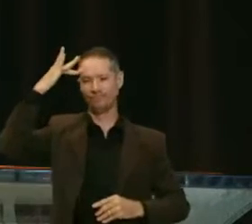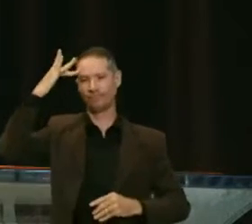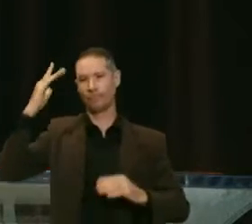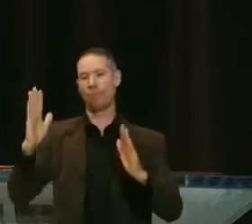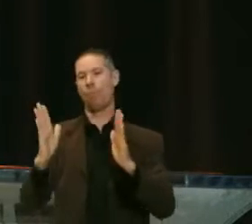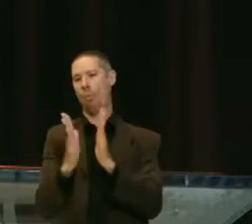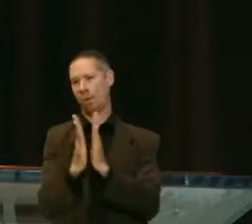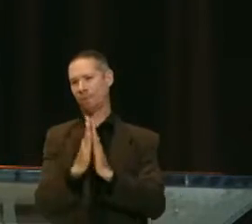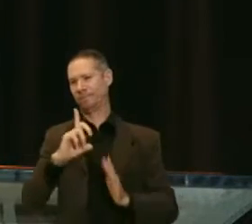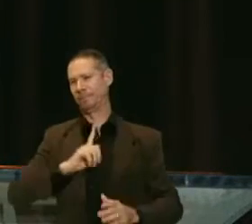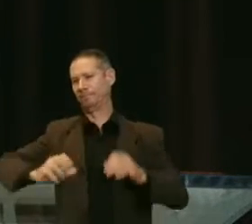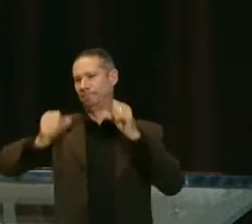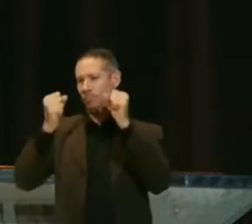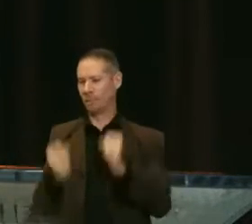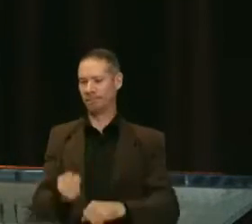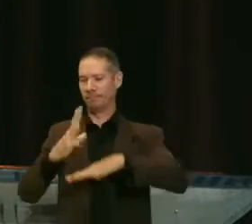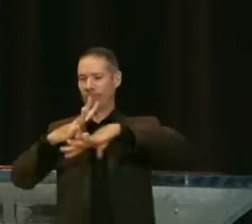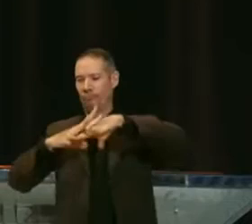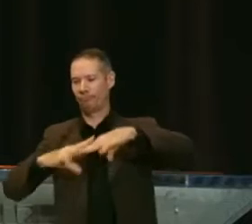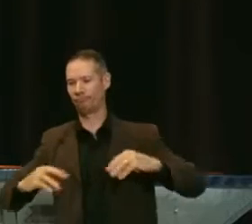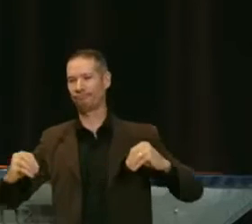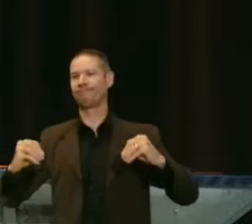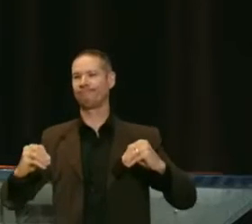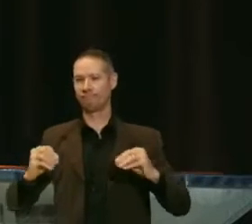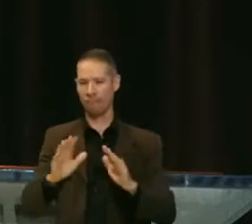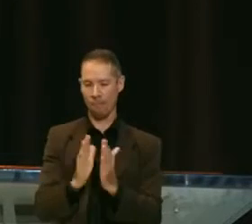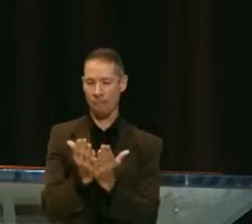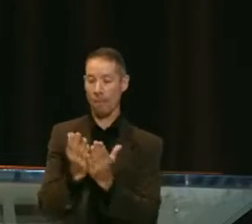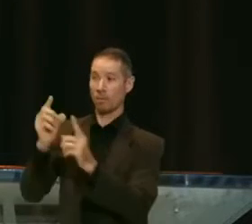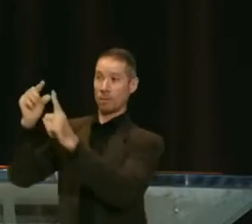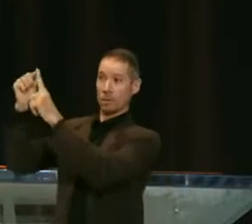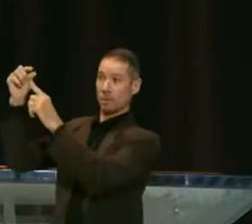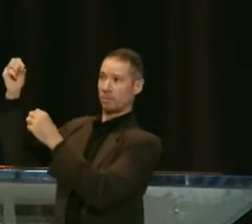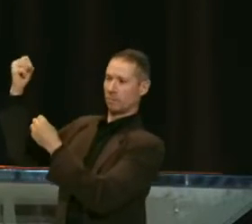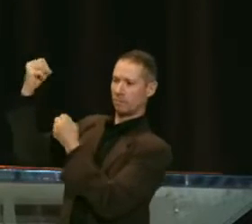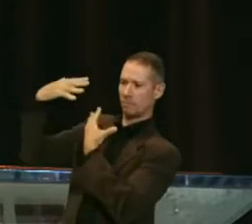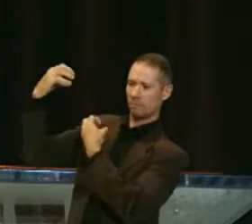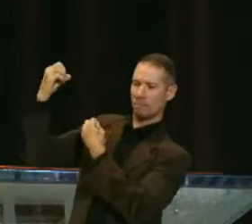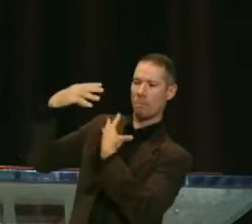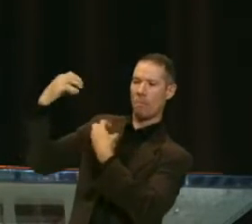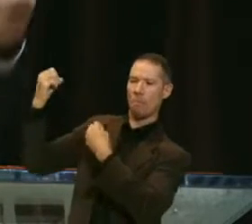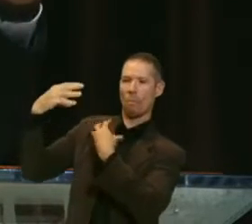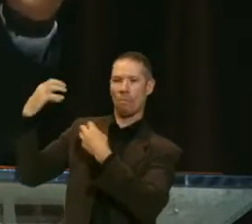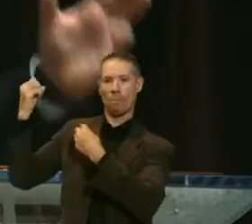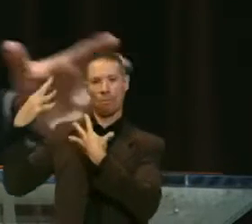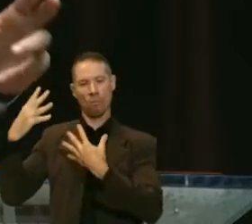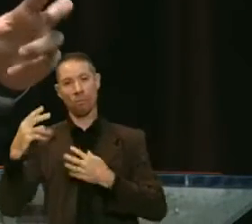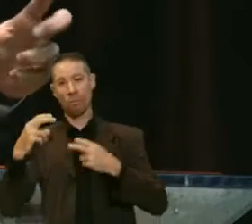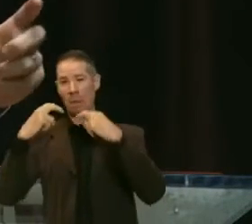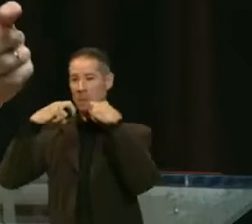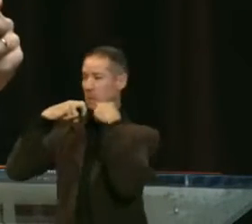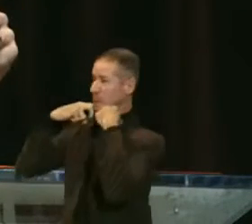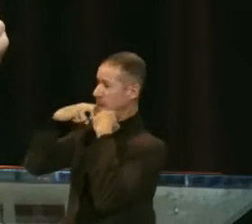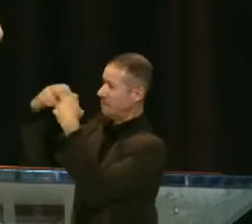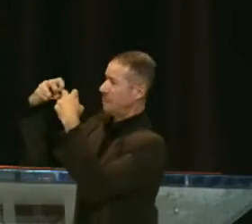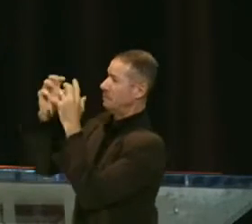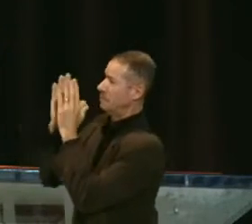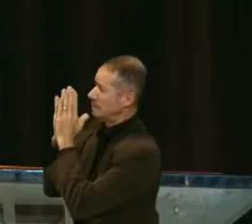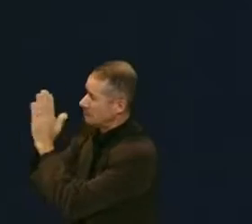oração tem poder para curar. A palavra de Deus nos ensina assim. E quando